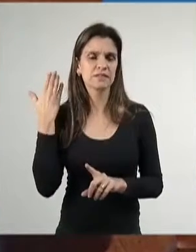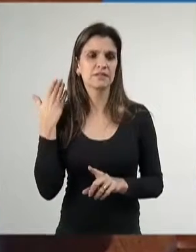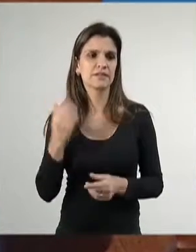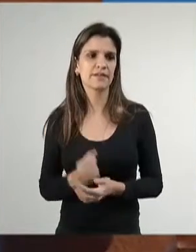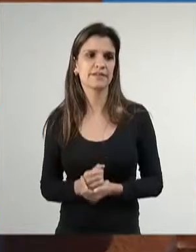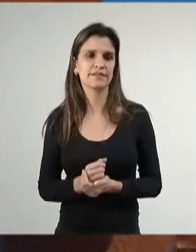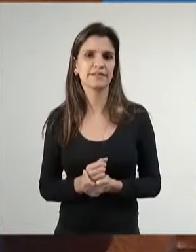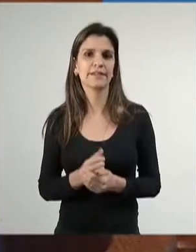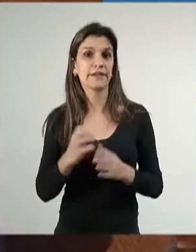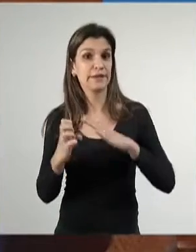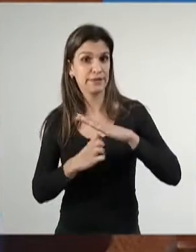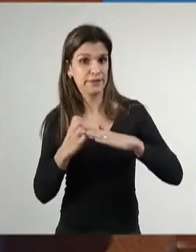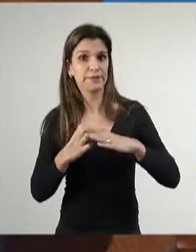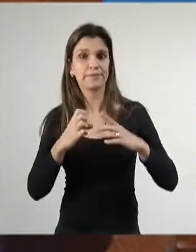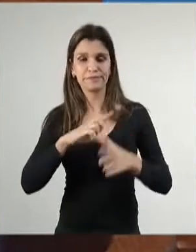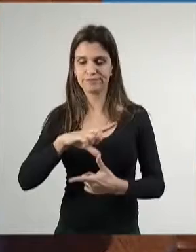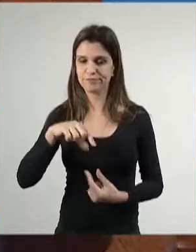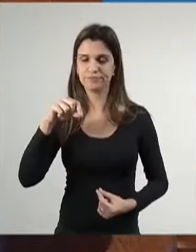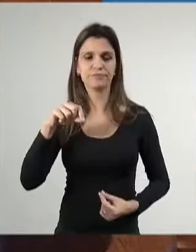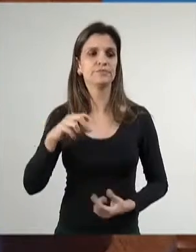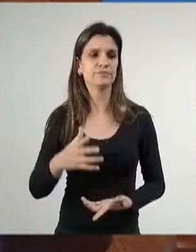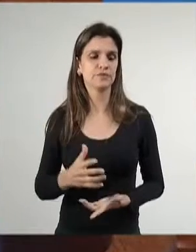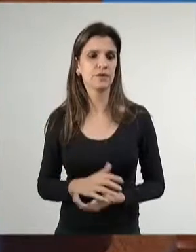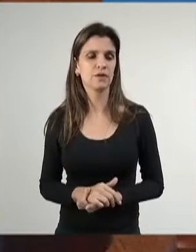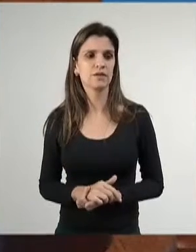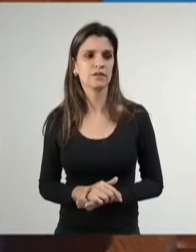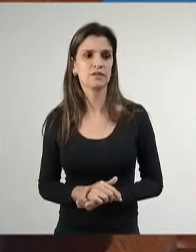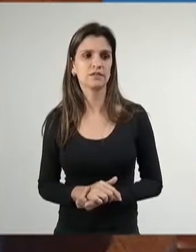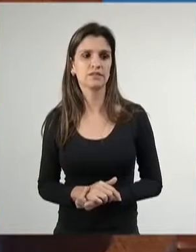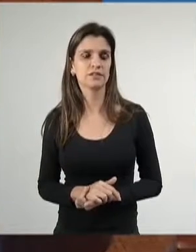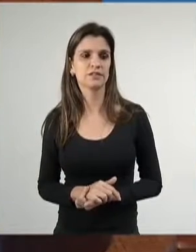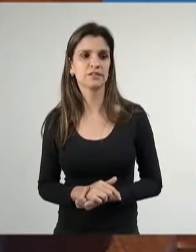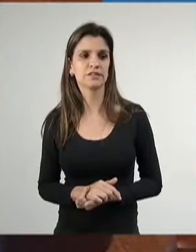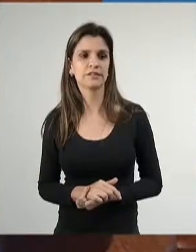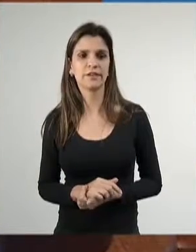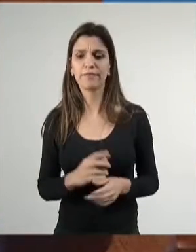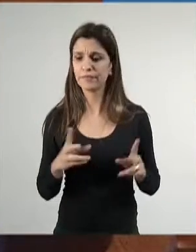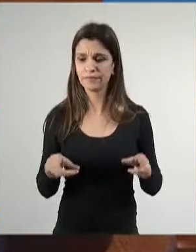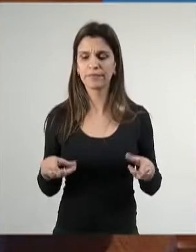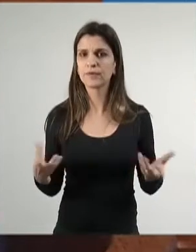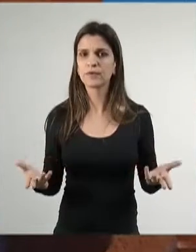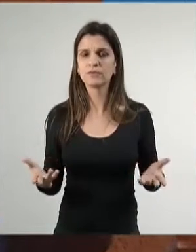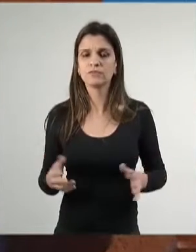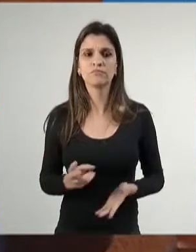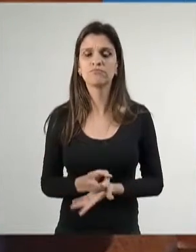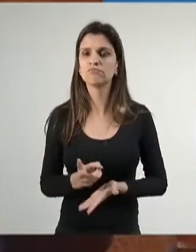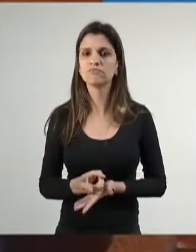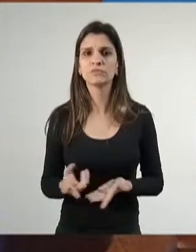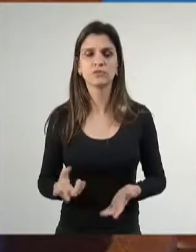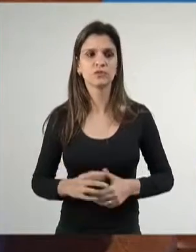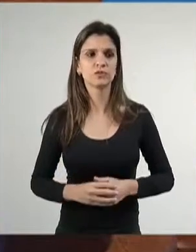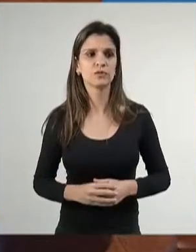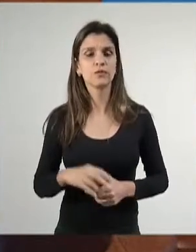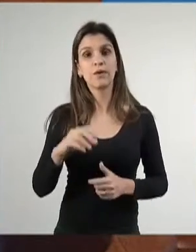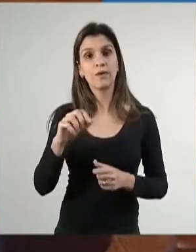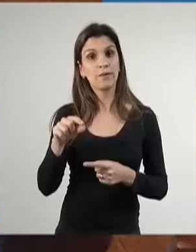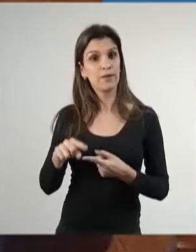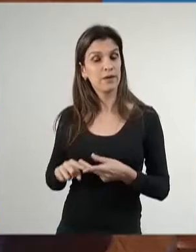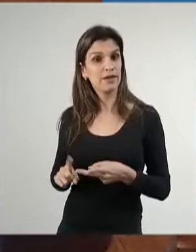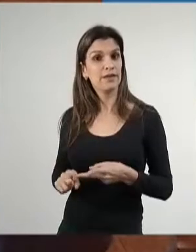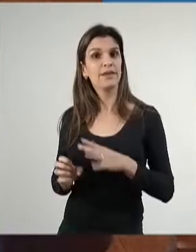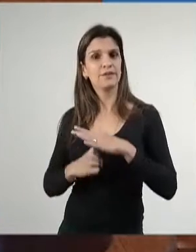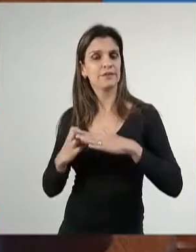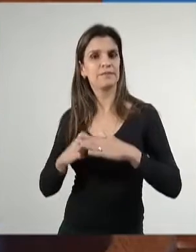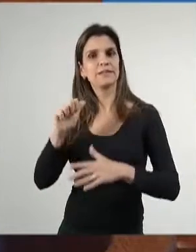Energisa dos aumentos abusivos e principalmente com a decisão da ANEEL, Agência Nacional de Energia Elétrica, de